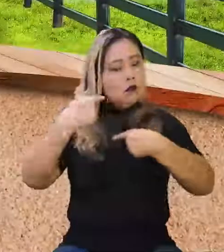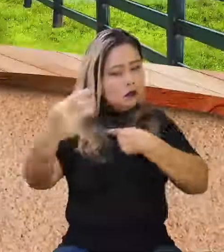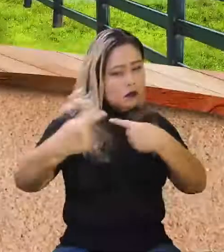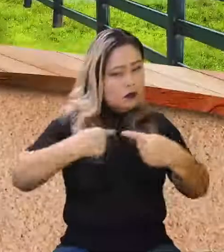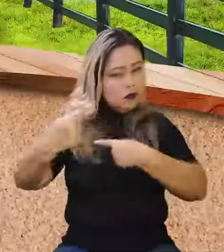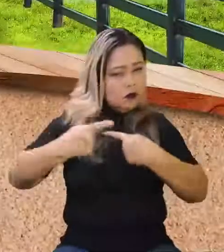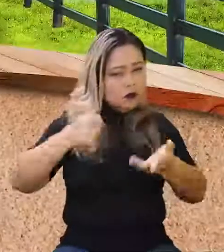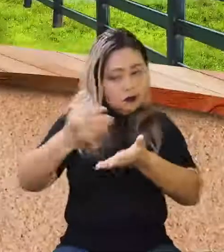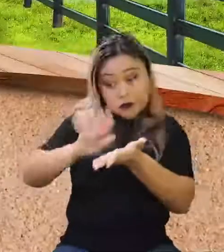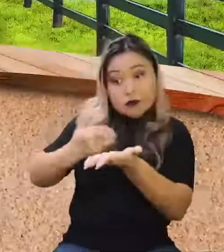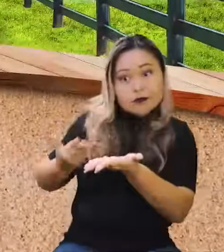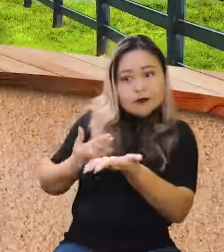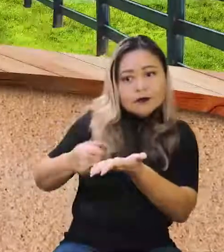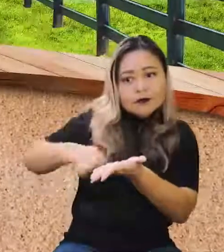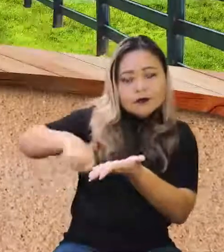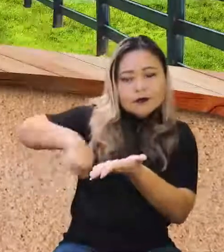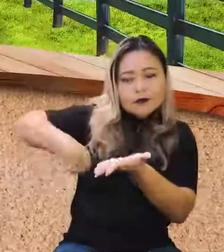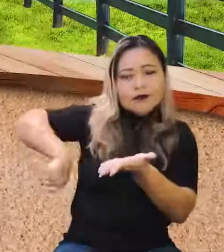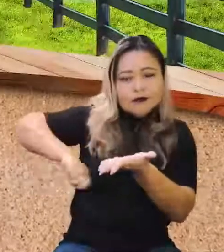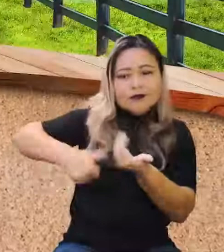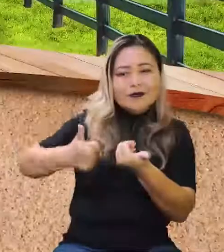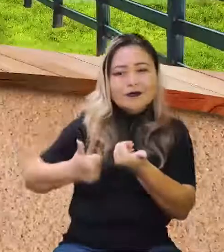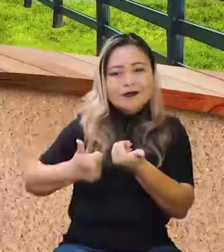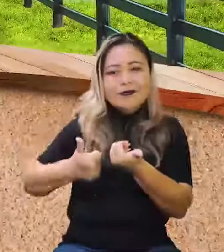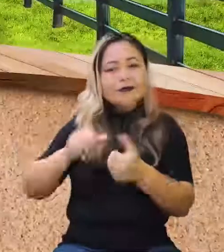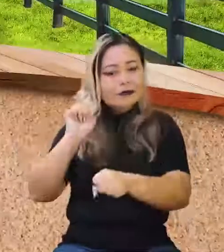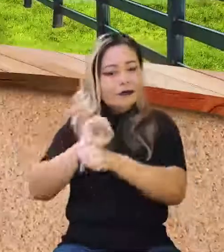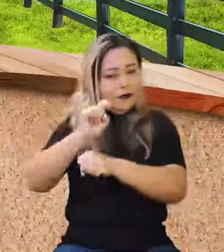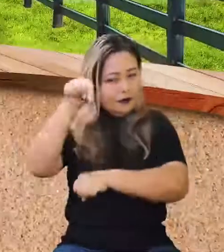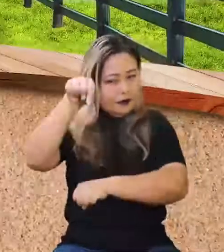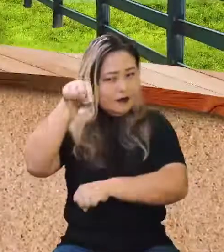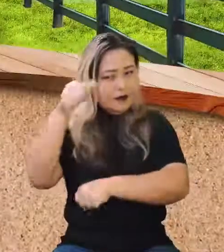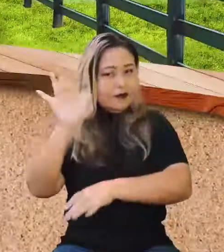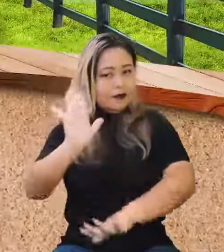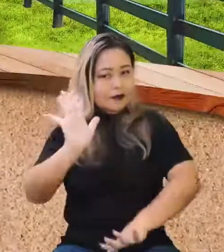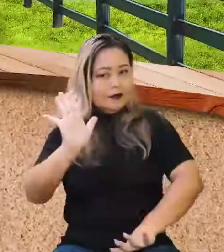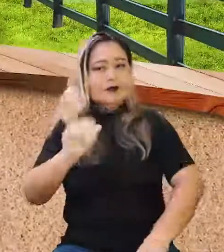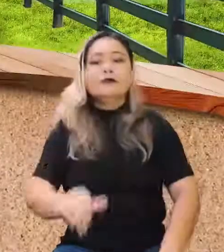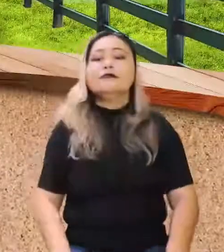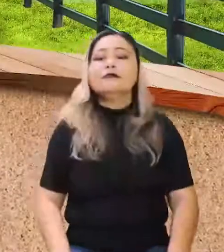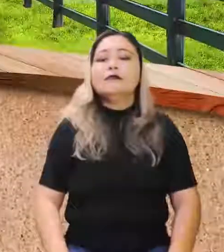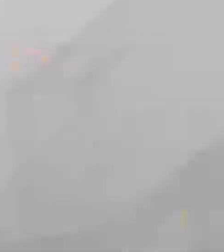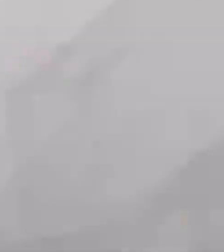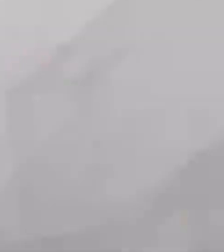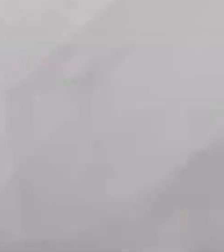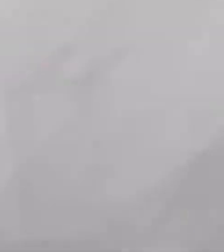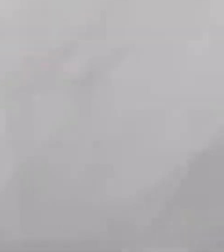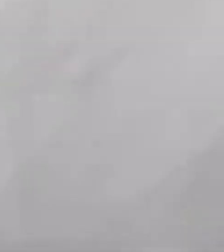bate-bola. Já prepara seu caderninho para fazer as anotações, tá bom? Aguardo vocês. Tchau, tchau, gente.